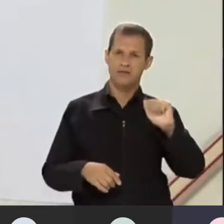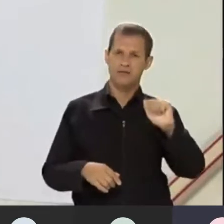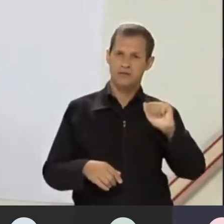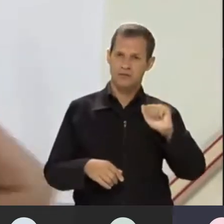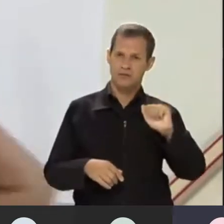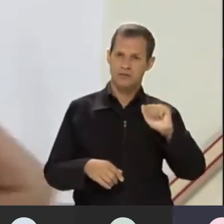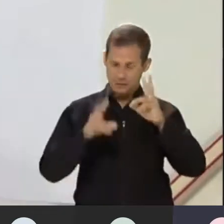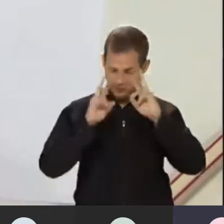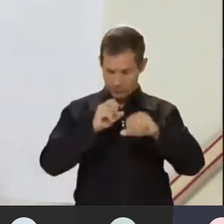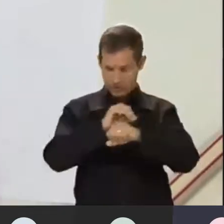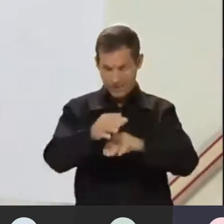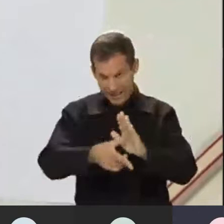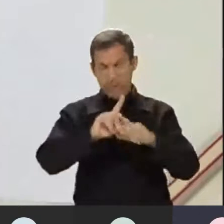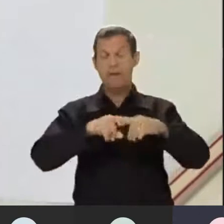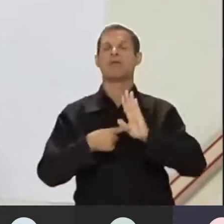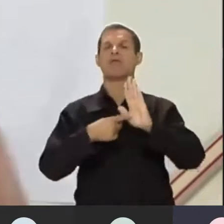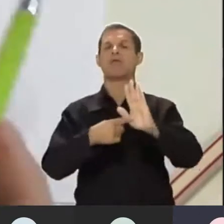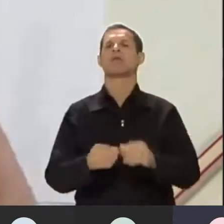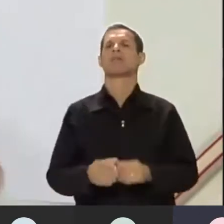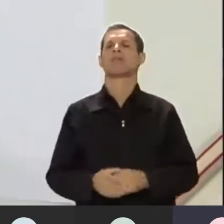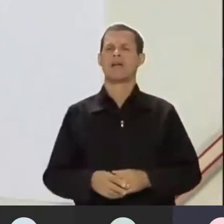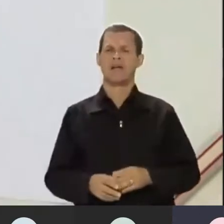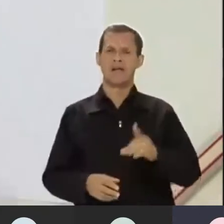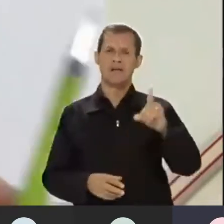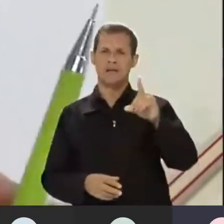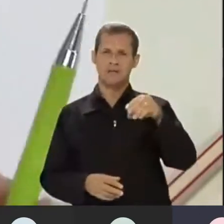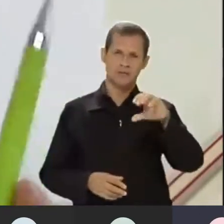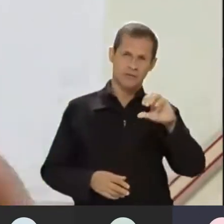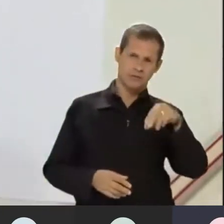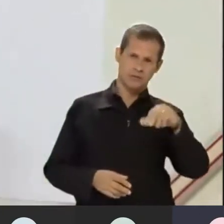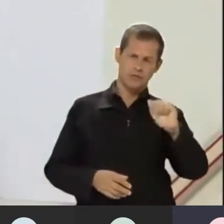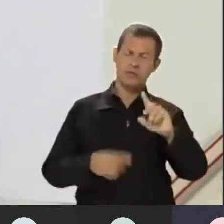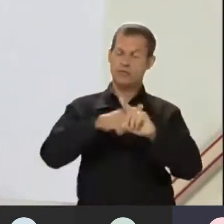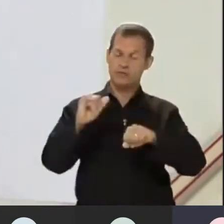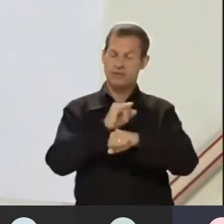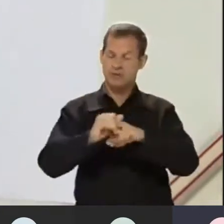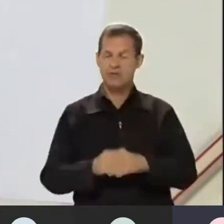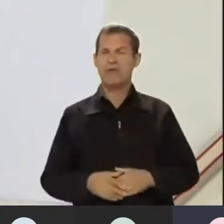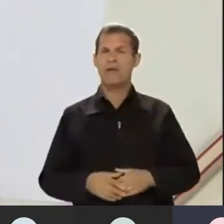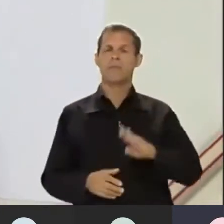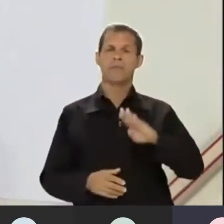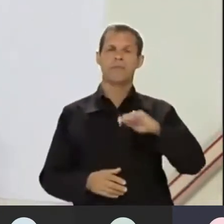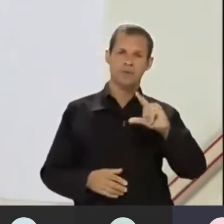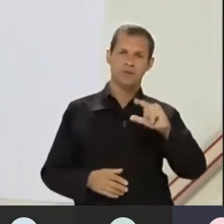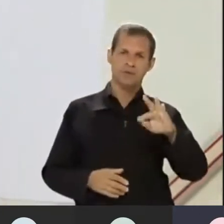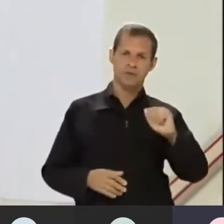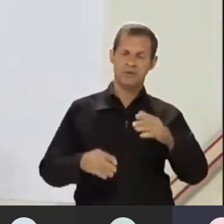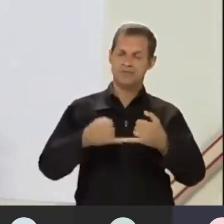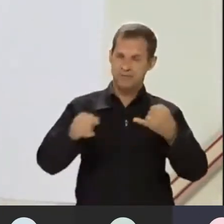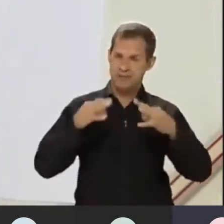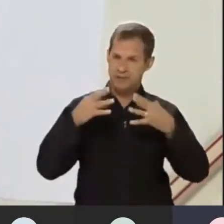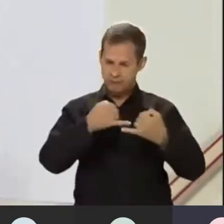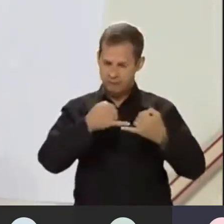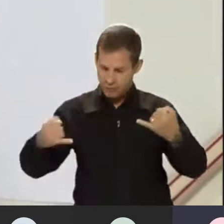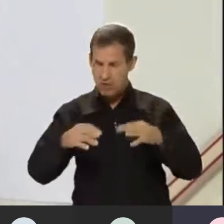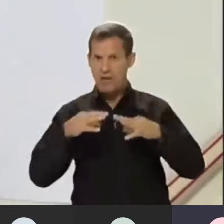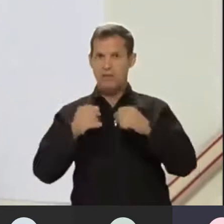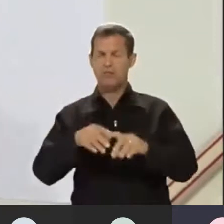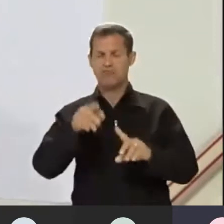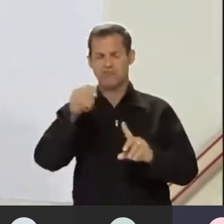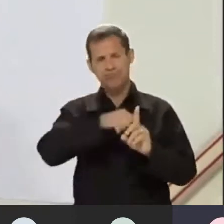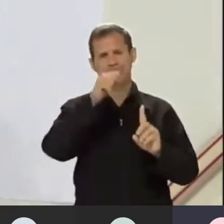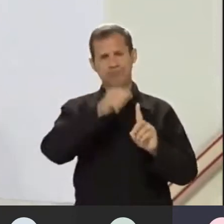no slide, que vai mostrar se é uma zona de que tipo de estratégia bioclimática. Então, a partir dessa linha, a gente vai ter que traçar todas as linhas para